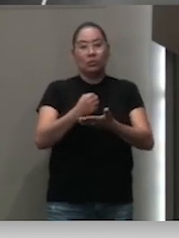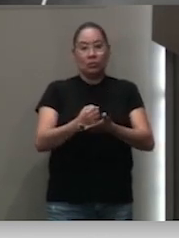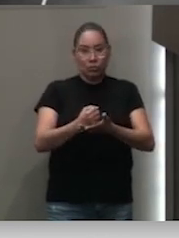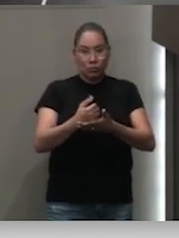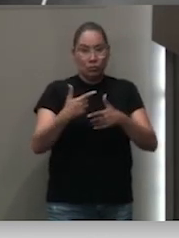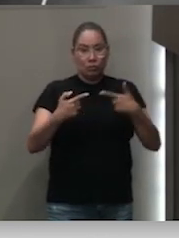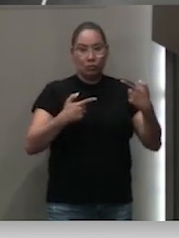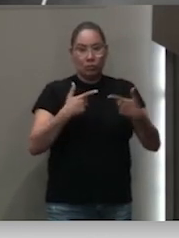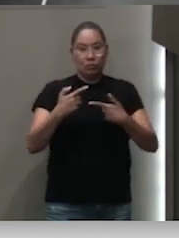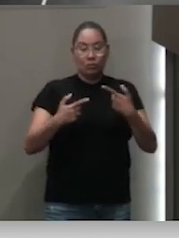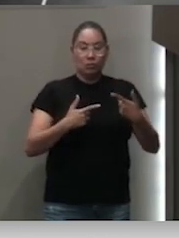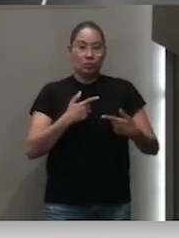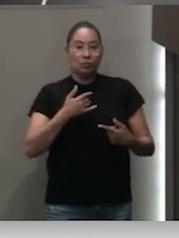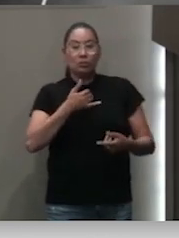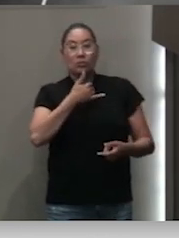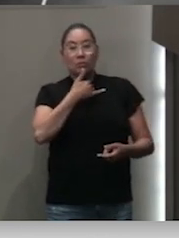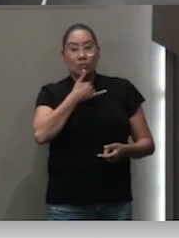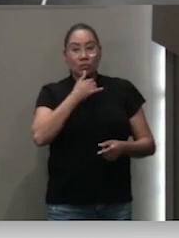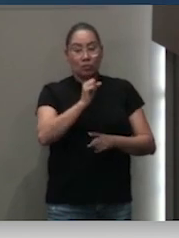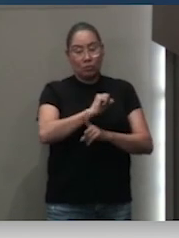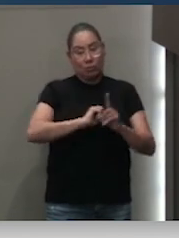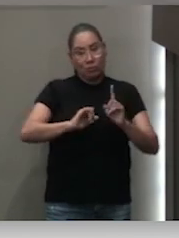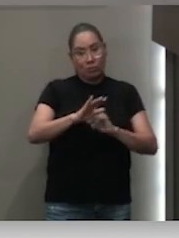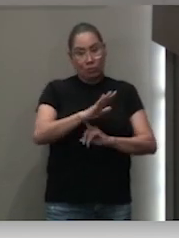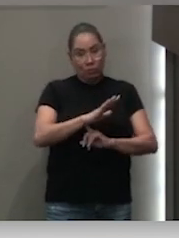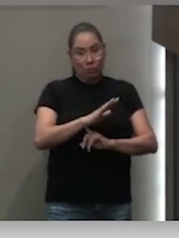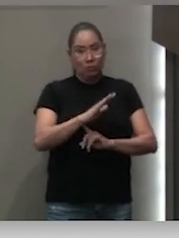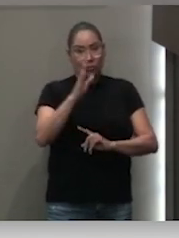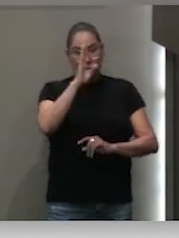feito infelizmente na sociedade